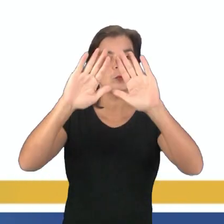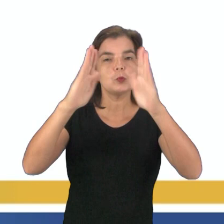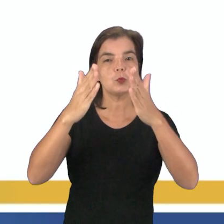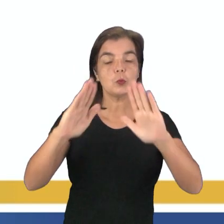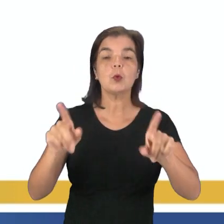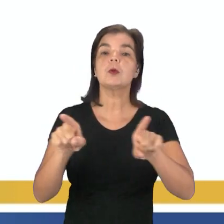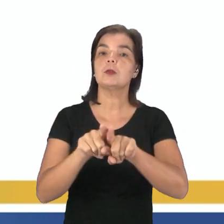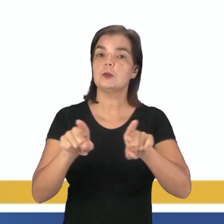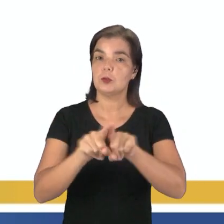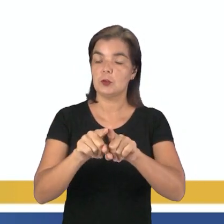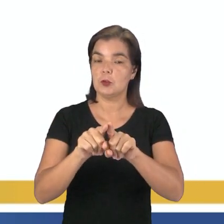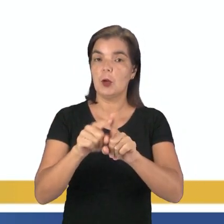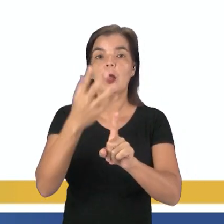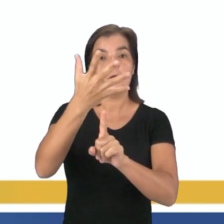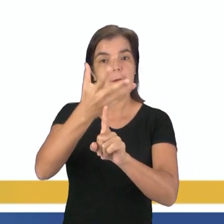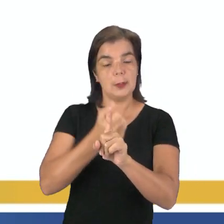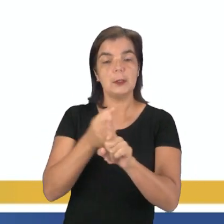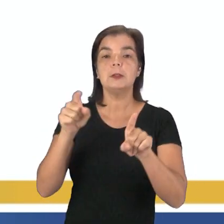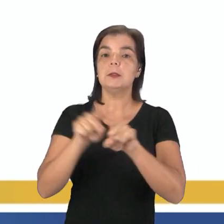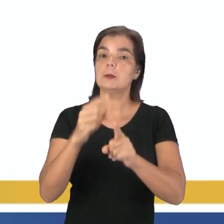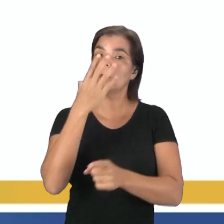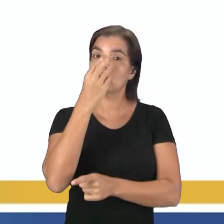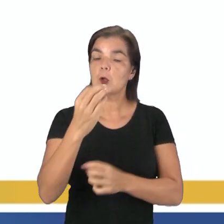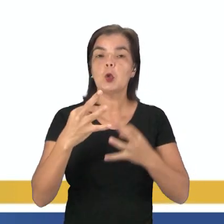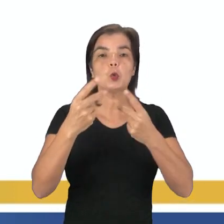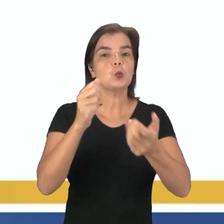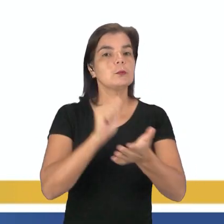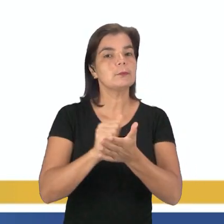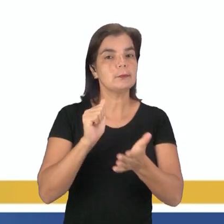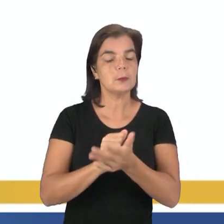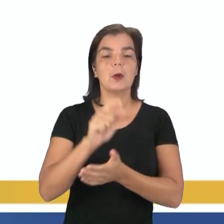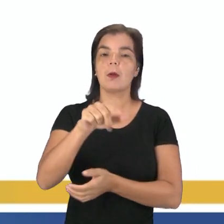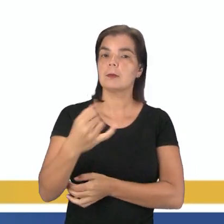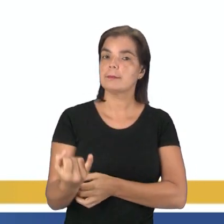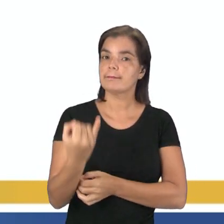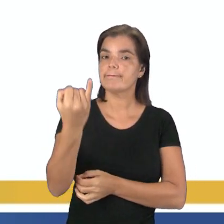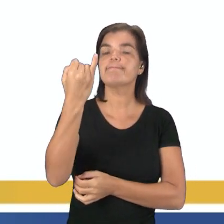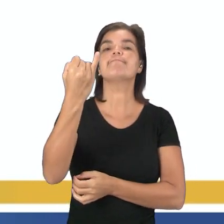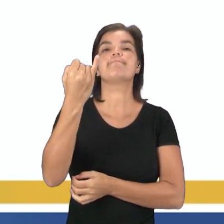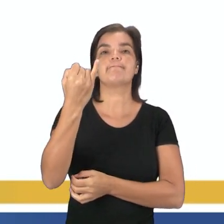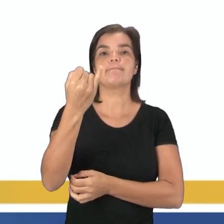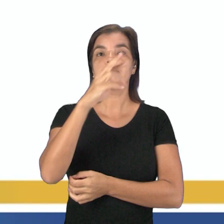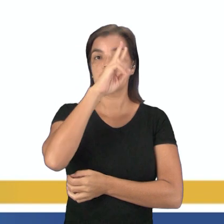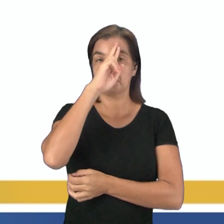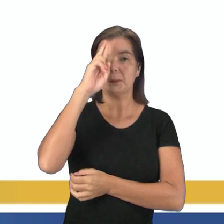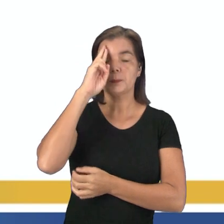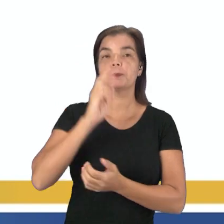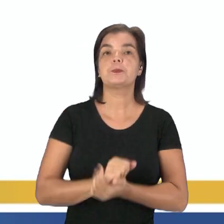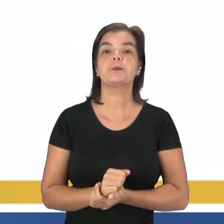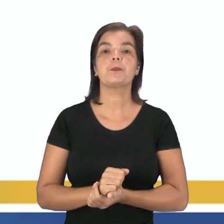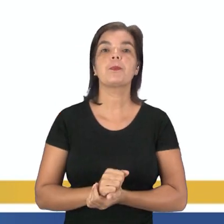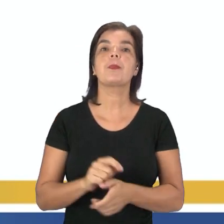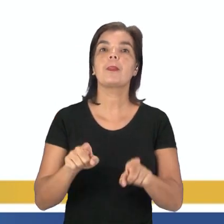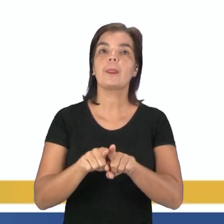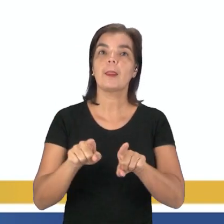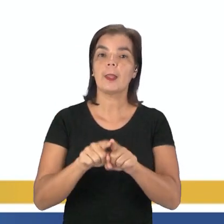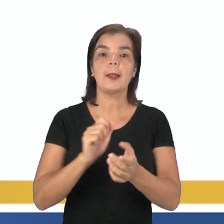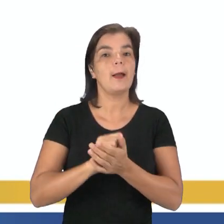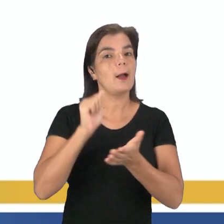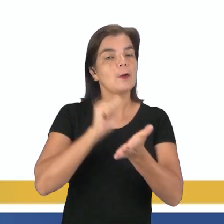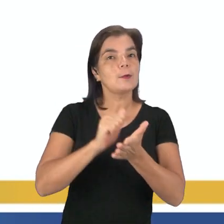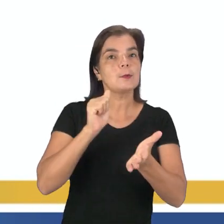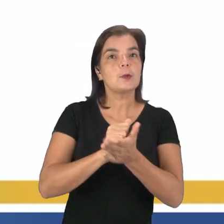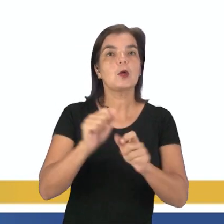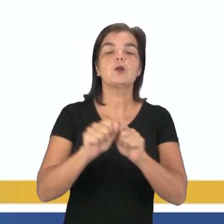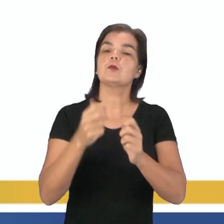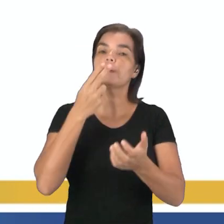e fotografias. Então, todas essas fontes não escritas são também importantes para o conto da história. E à direita tem as fontes